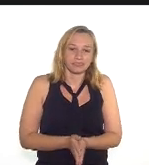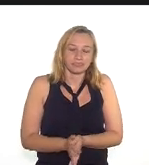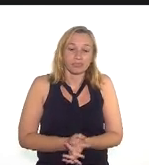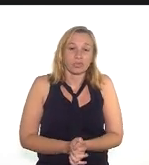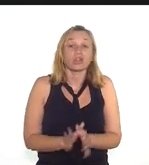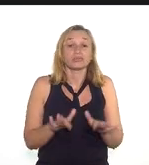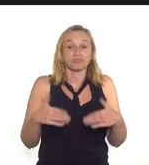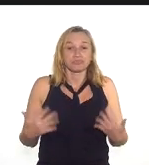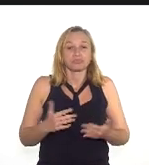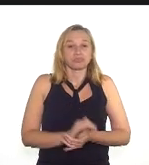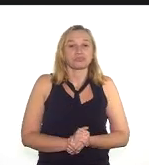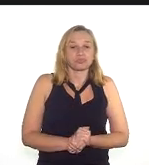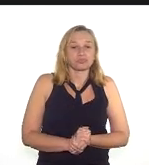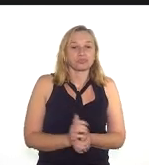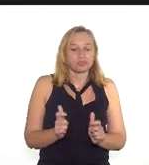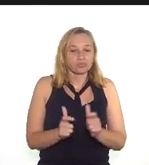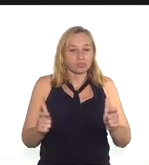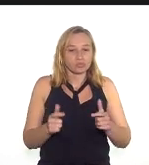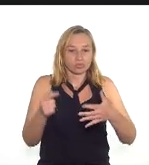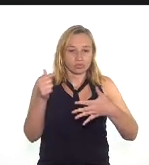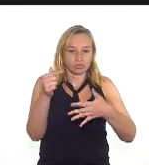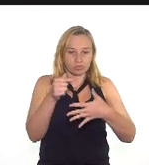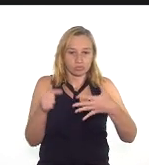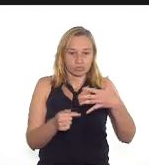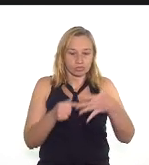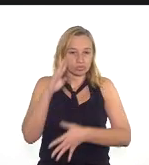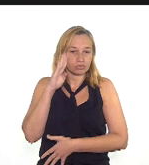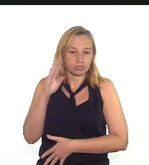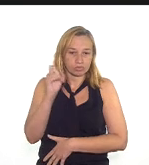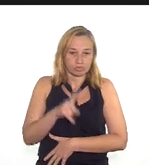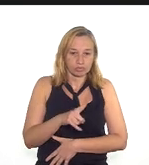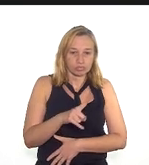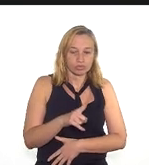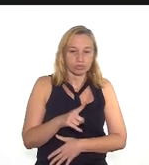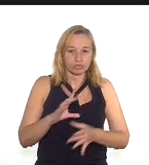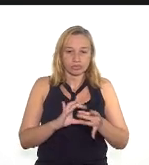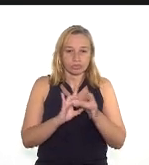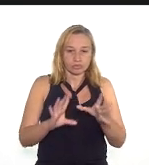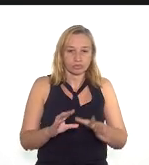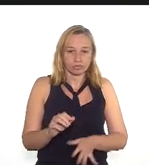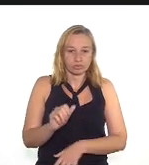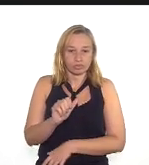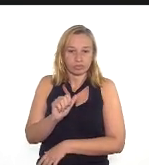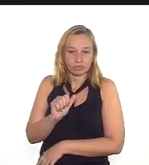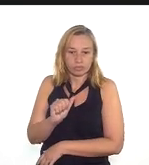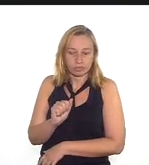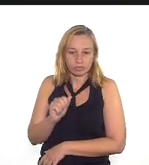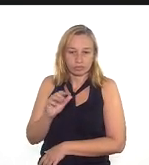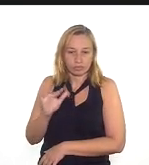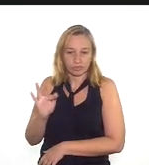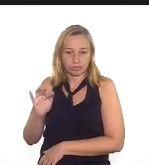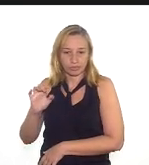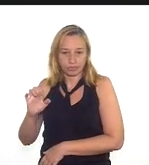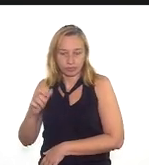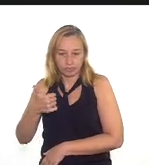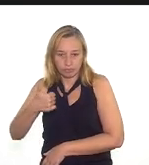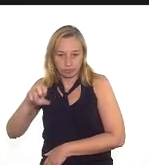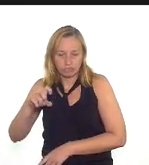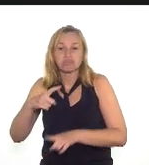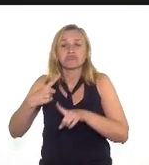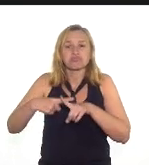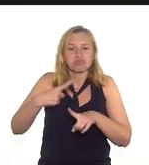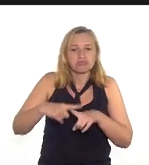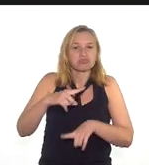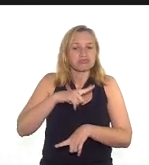bem. Então, assim, os grandes pontos foi garantir realmente a autonomia da AF15. Por quê? Inicialmente, havia a